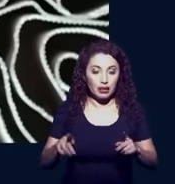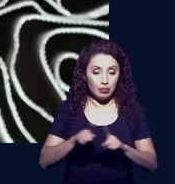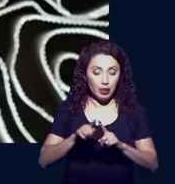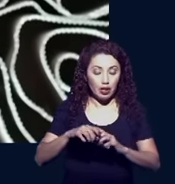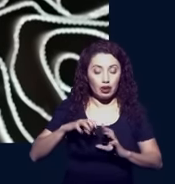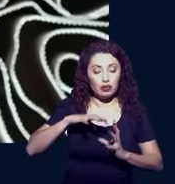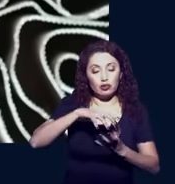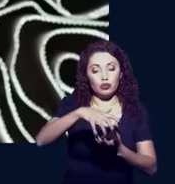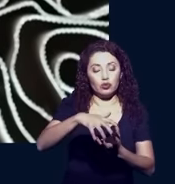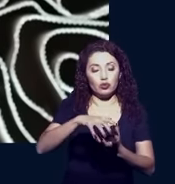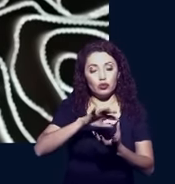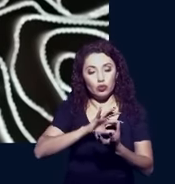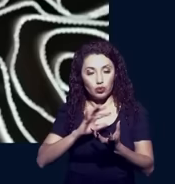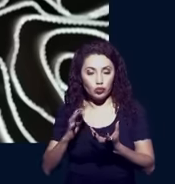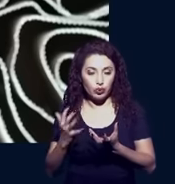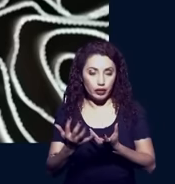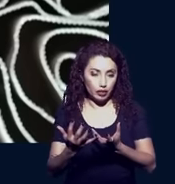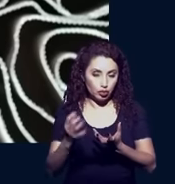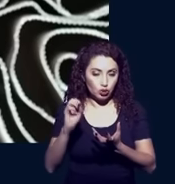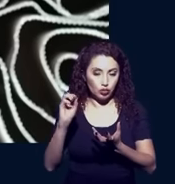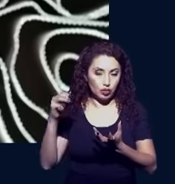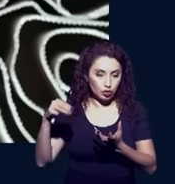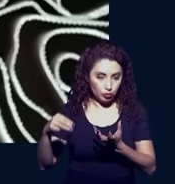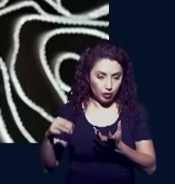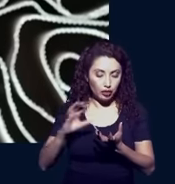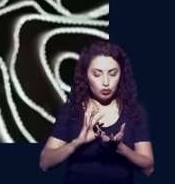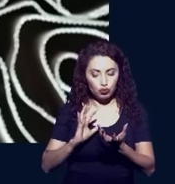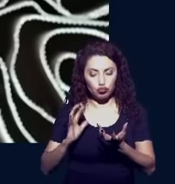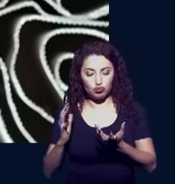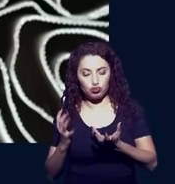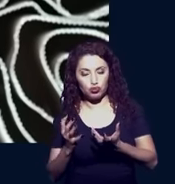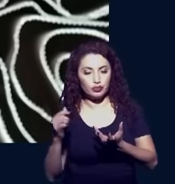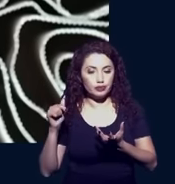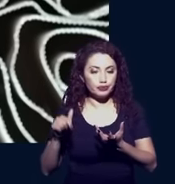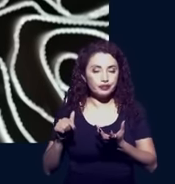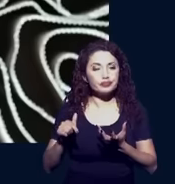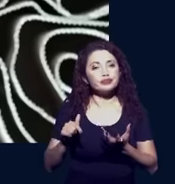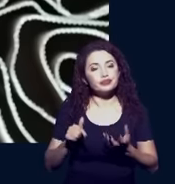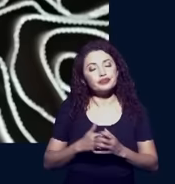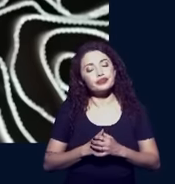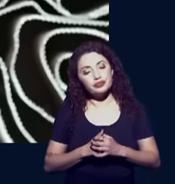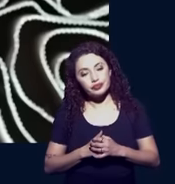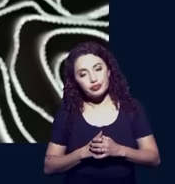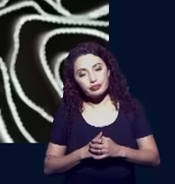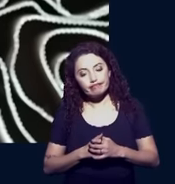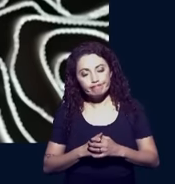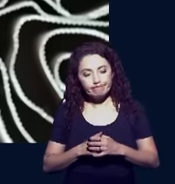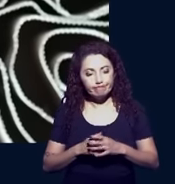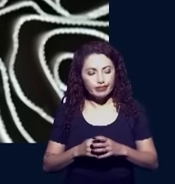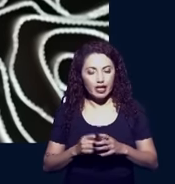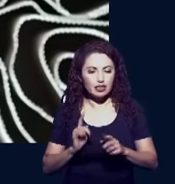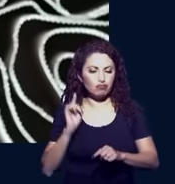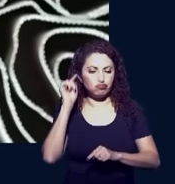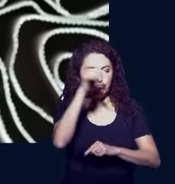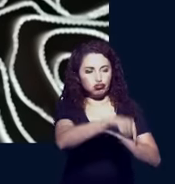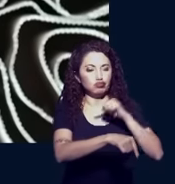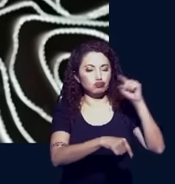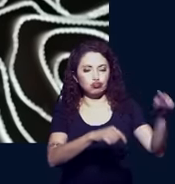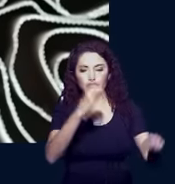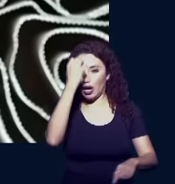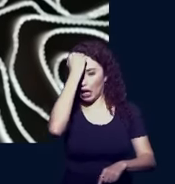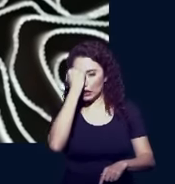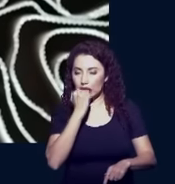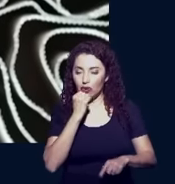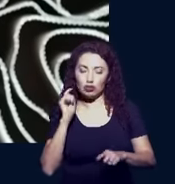eh eh eh que que pode adicionar que no fundo essa esse ataque terrorista pode ter sido uma reação do